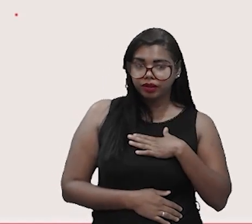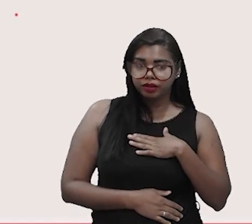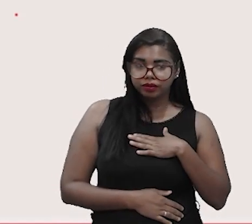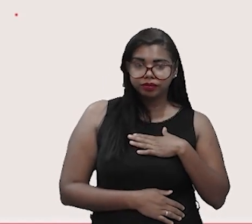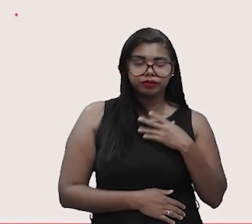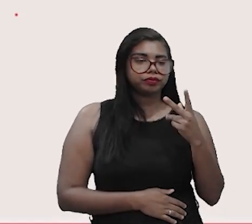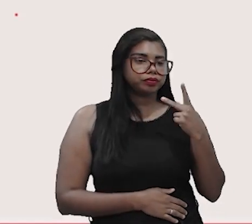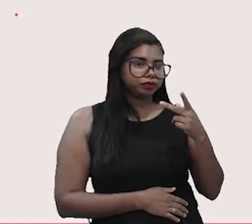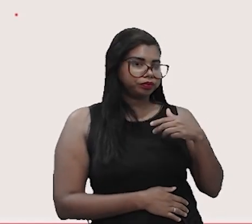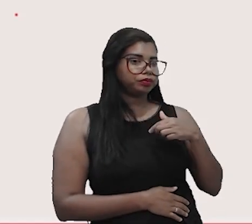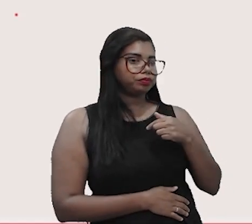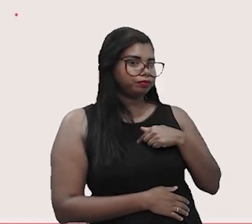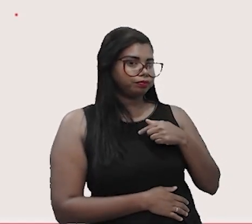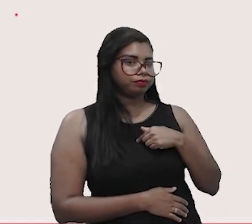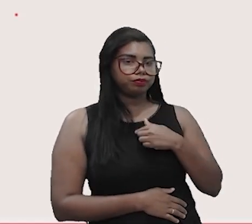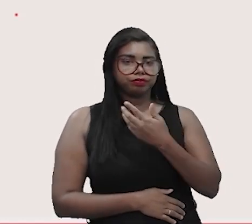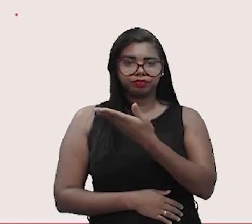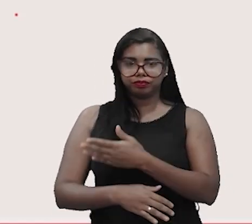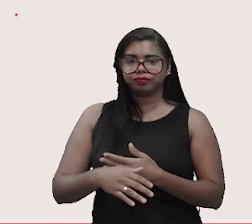formal,